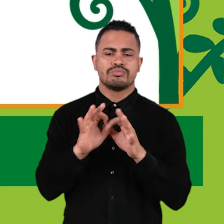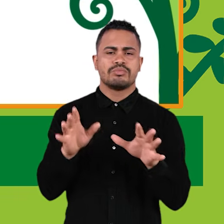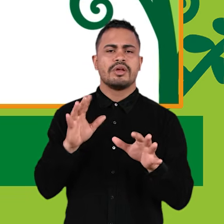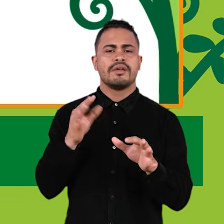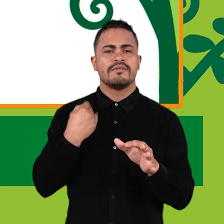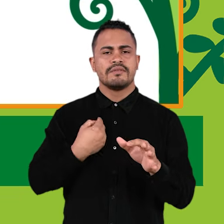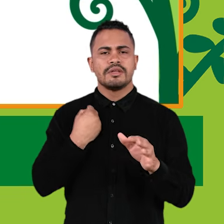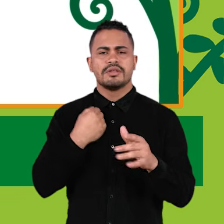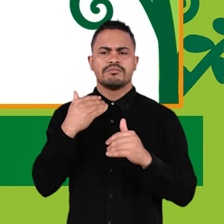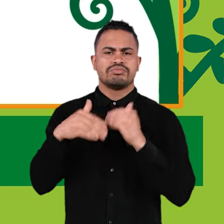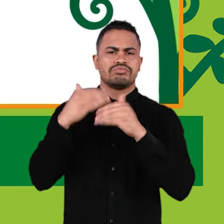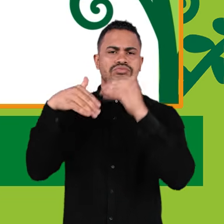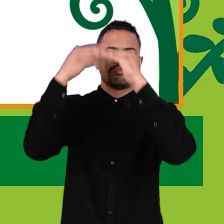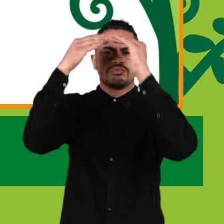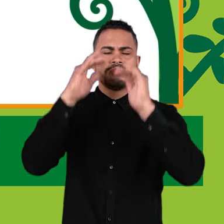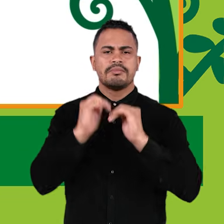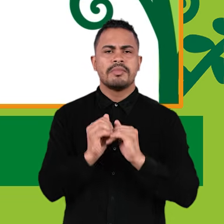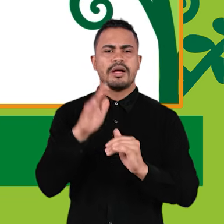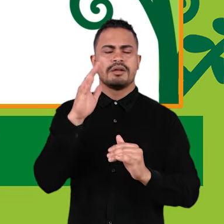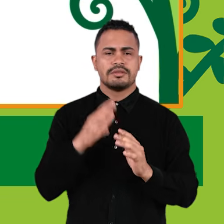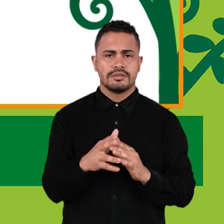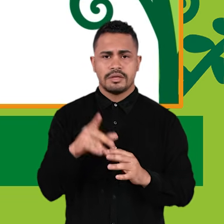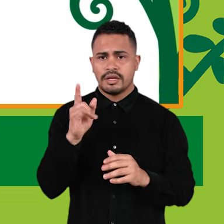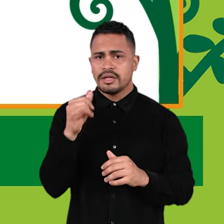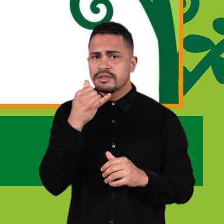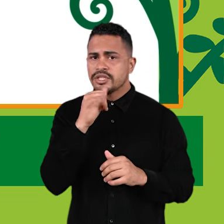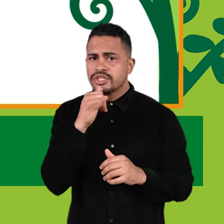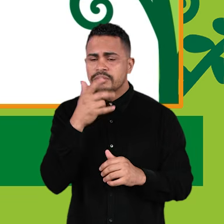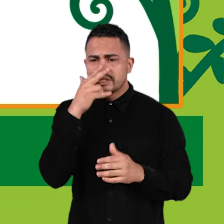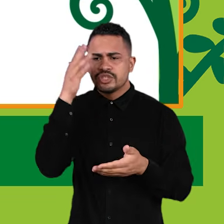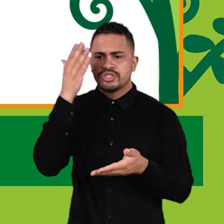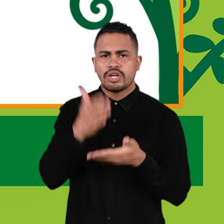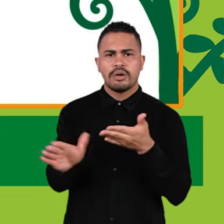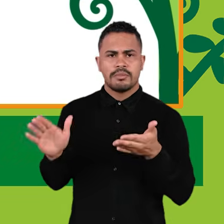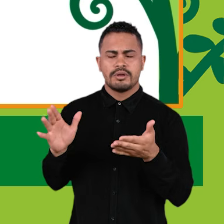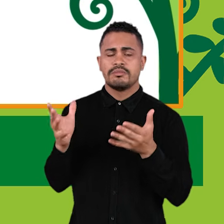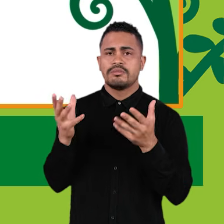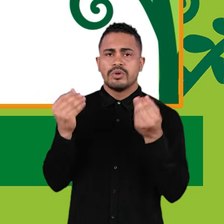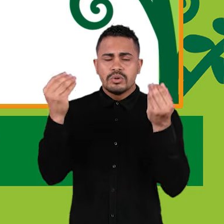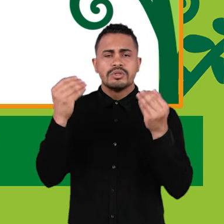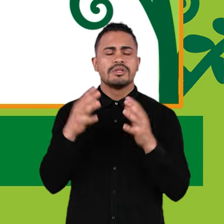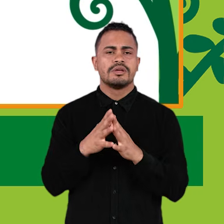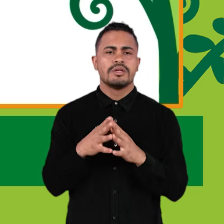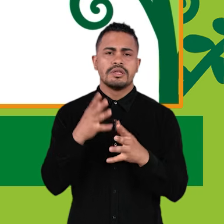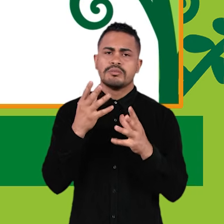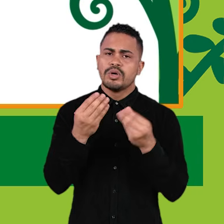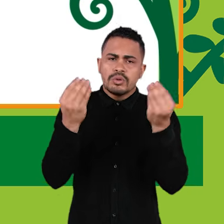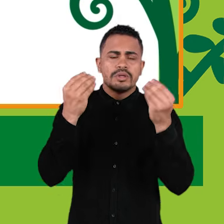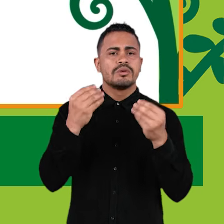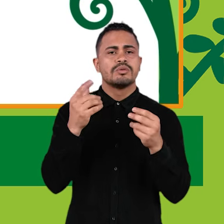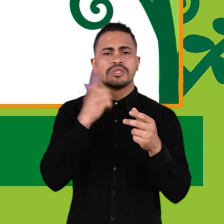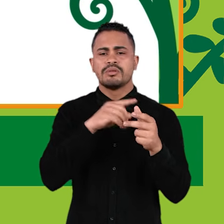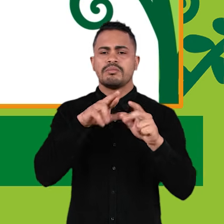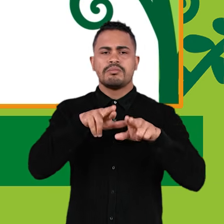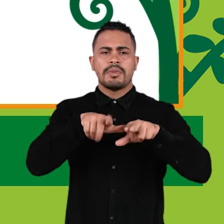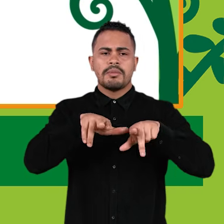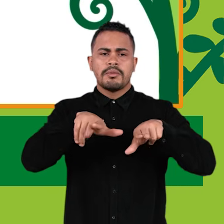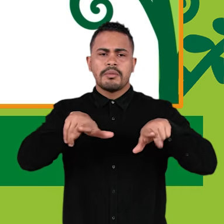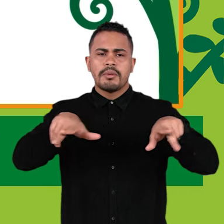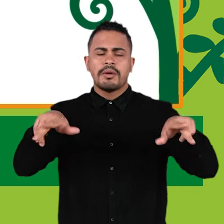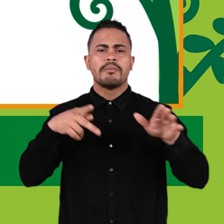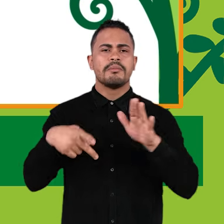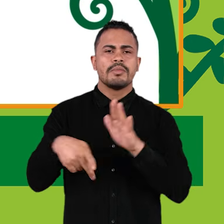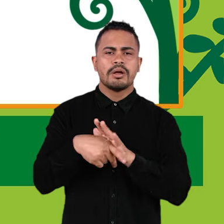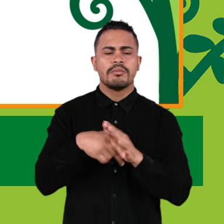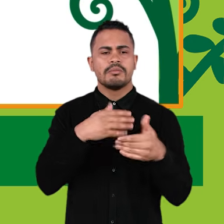desenvolvesse, se diversificasse cada vez mais. Essa energia de sobra permitiu que a gente tivesse uma maior diversidade ali, né,